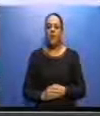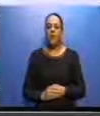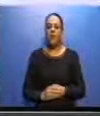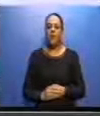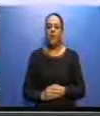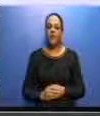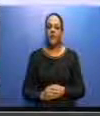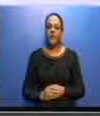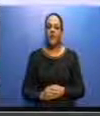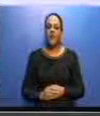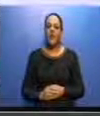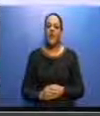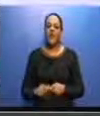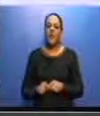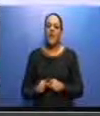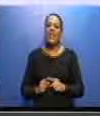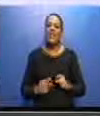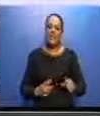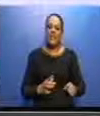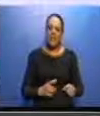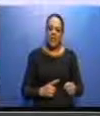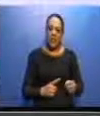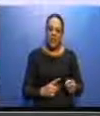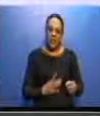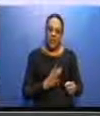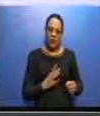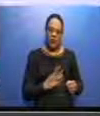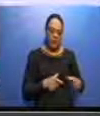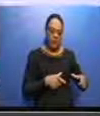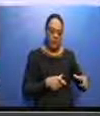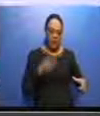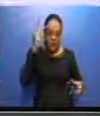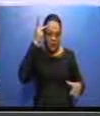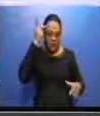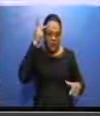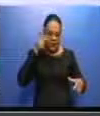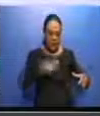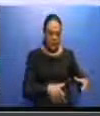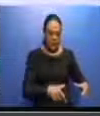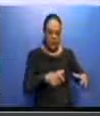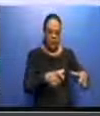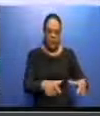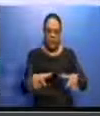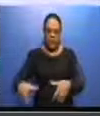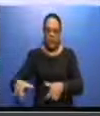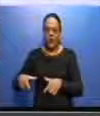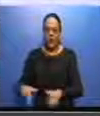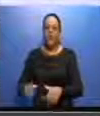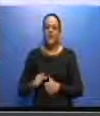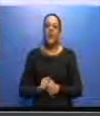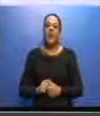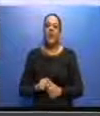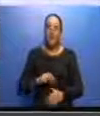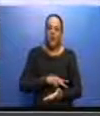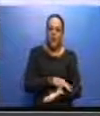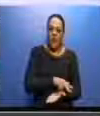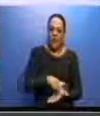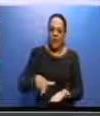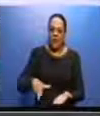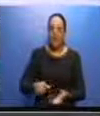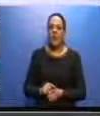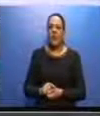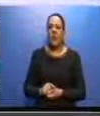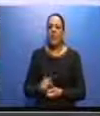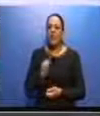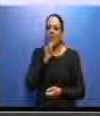os municípios aqui vizinhos que compõem a região metropolitana do estado de são paulo como em guarulhos são caetano